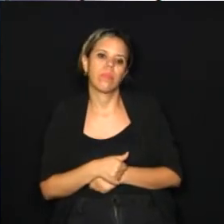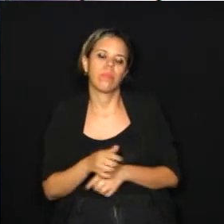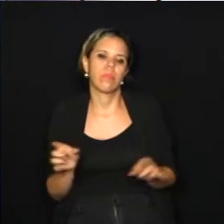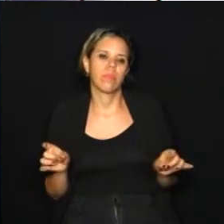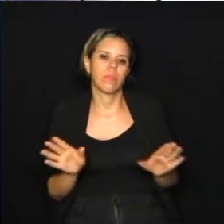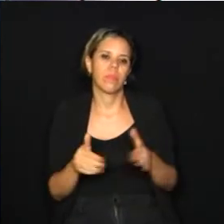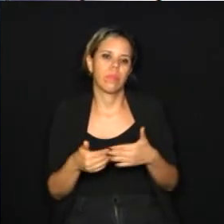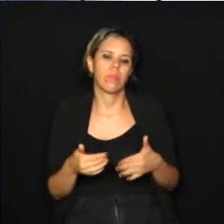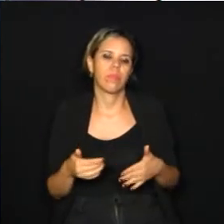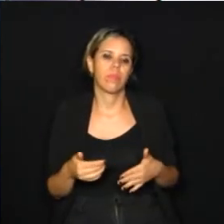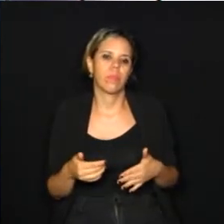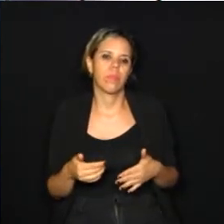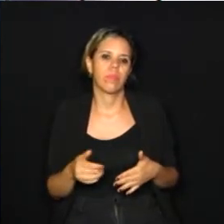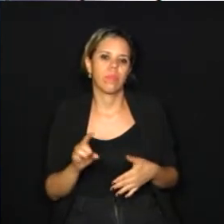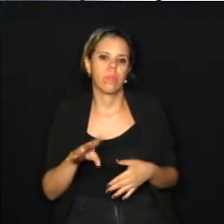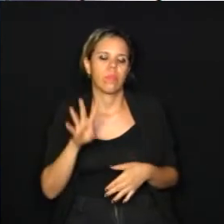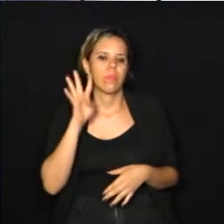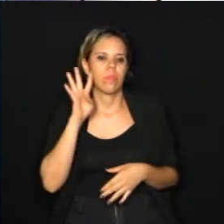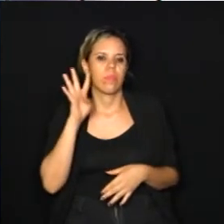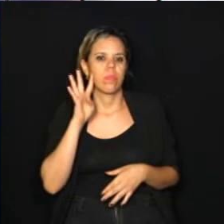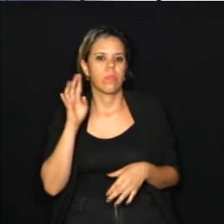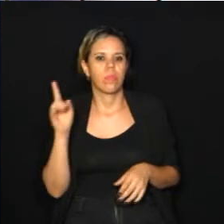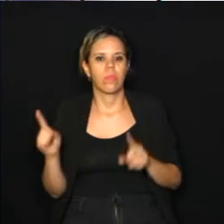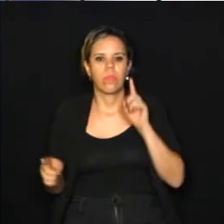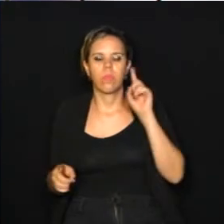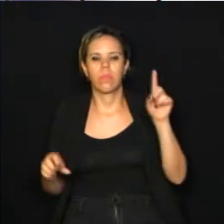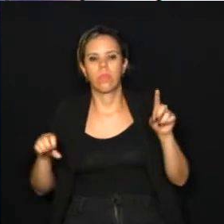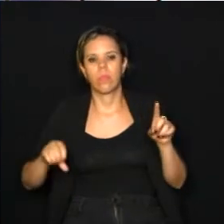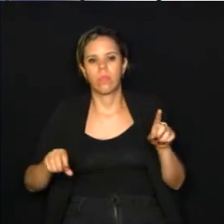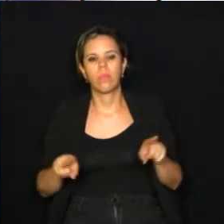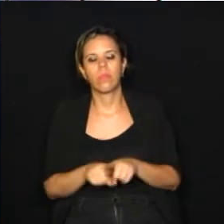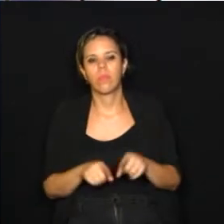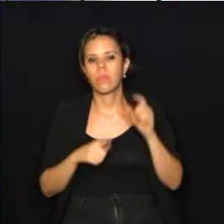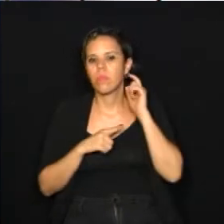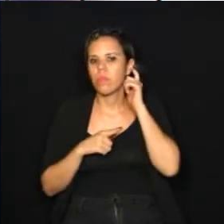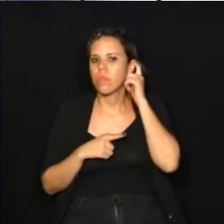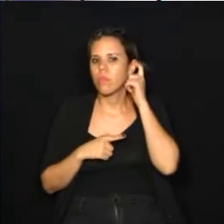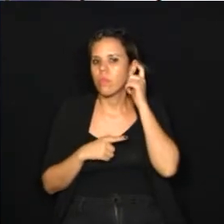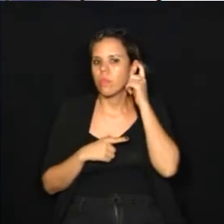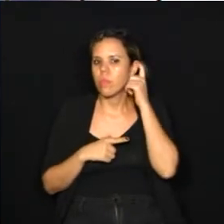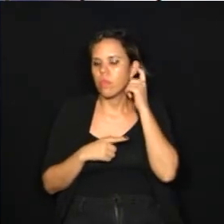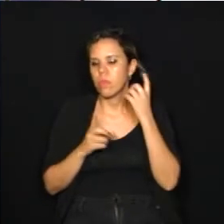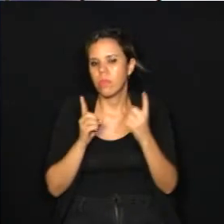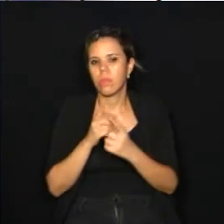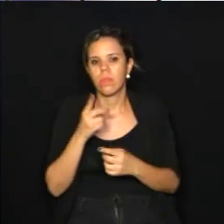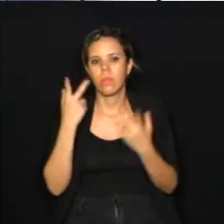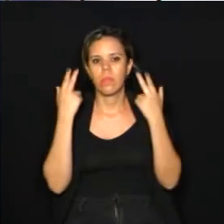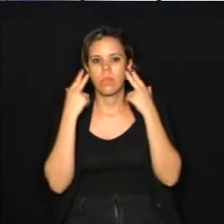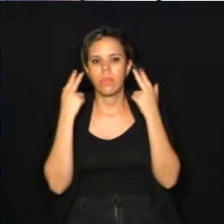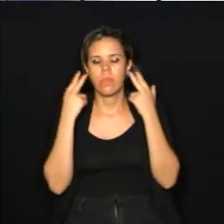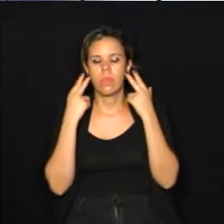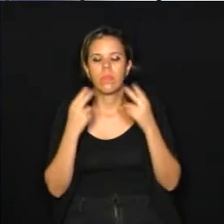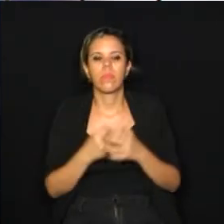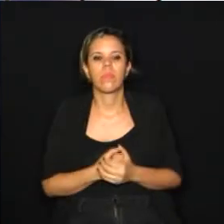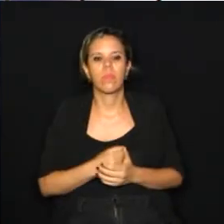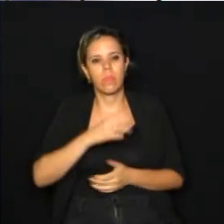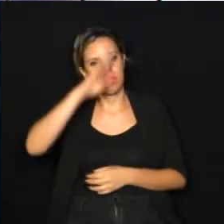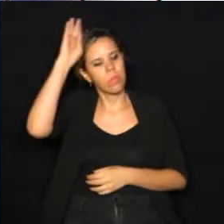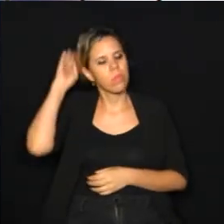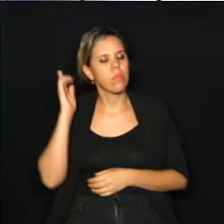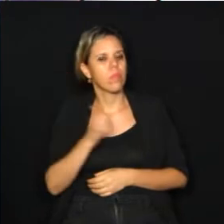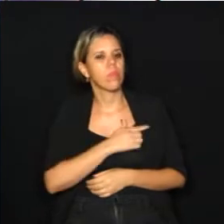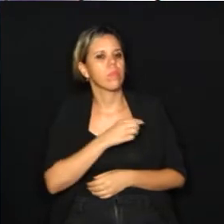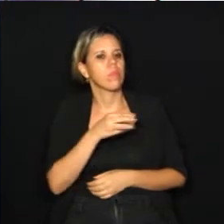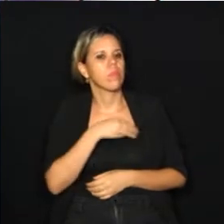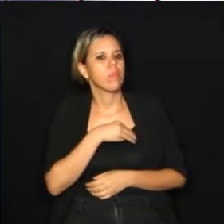encerramento do expediente, apenas na quarta-feira, dia 9. Mas nós temos aí o funcionamento normal da Defesa Civil, da Guarda